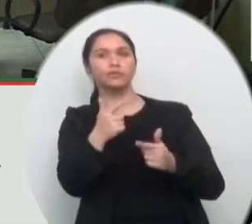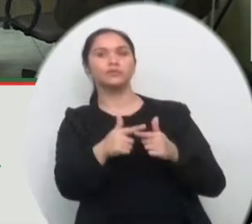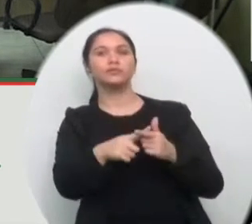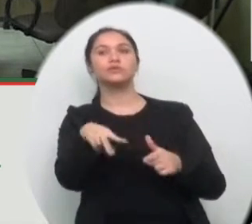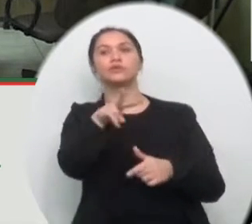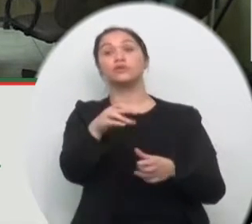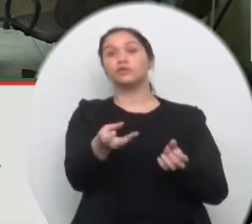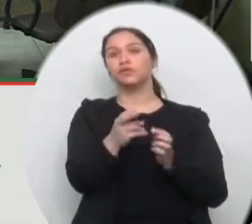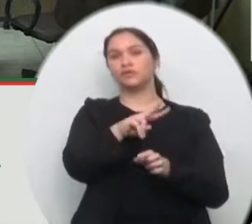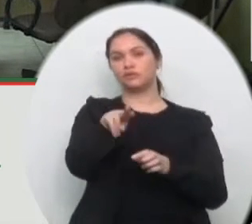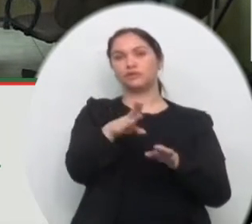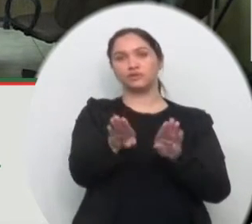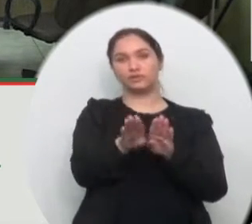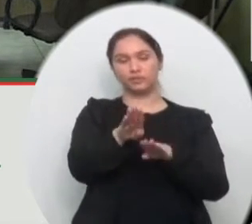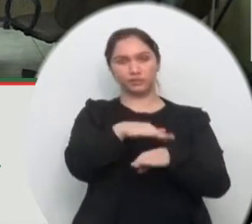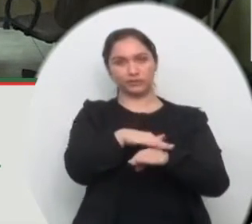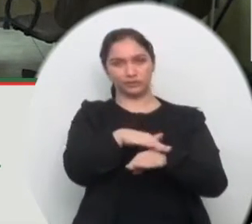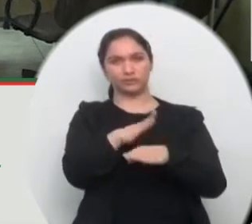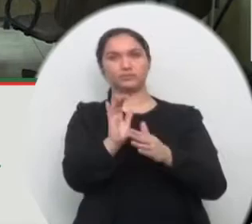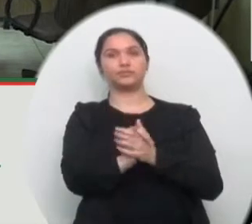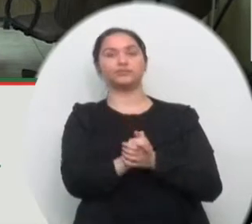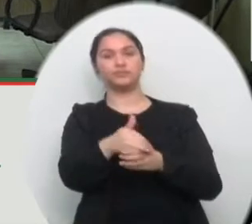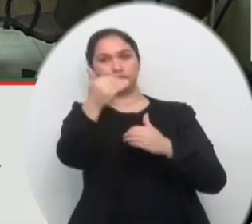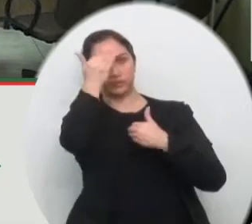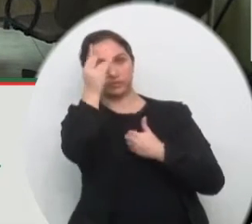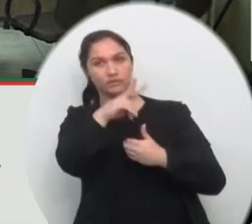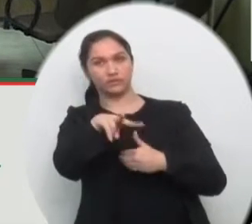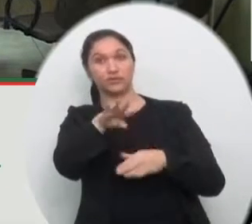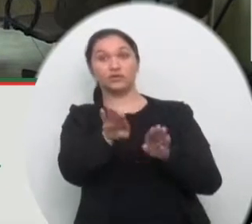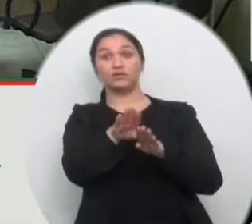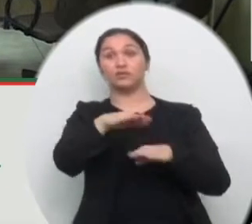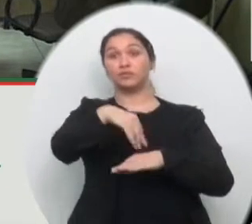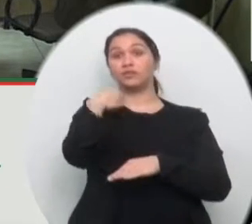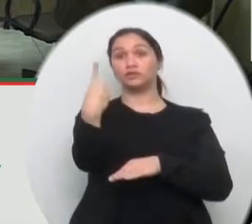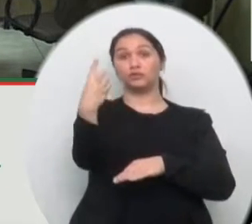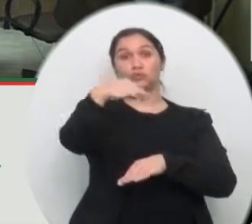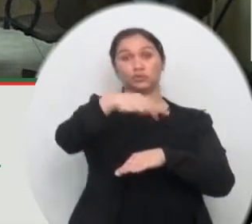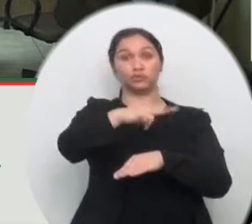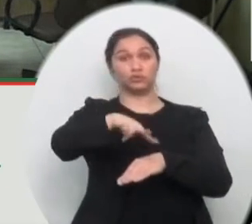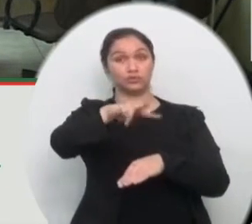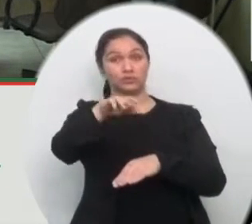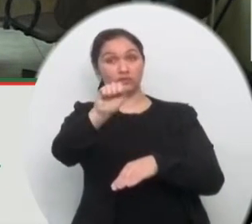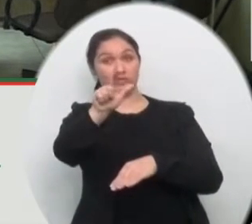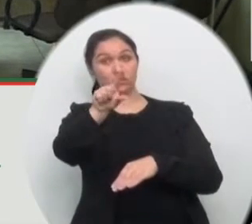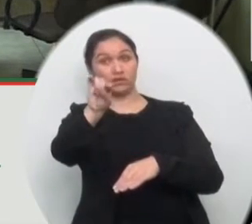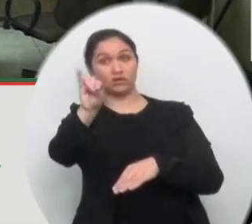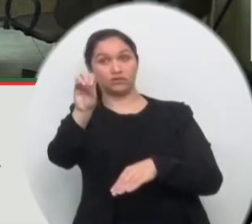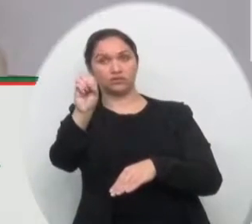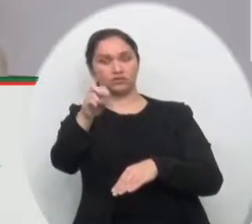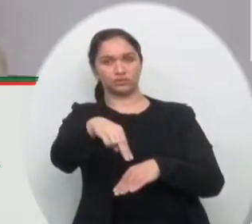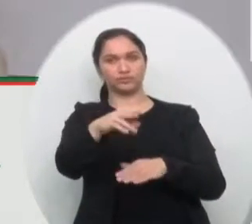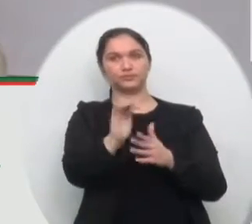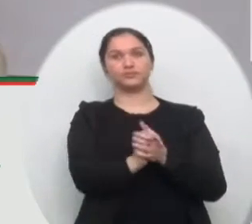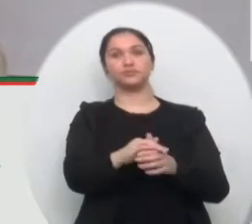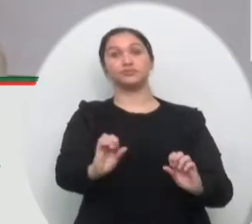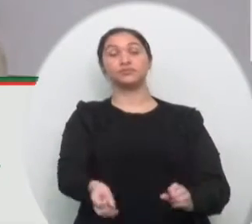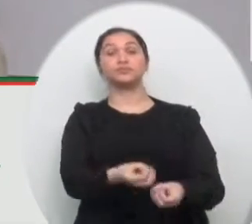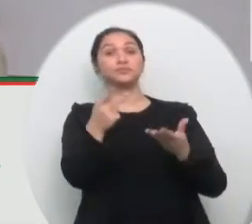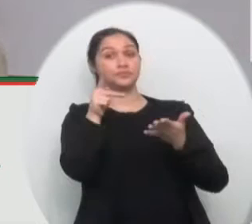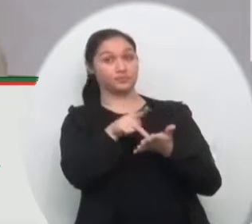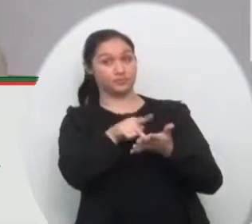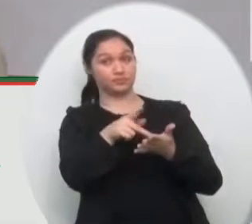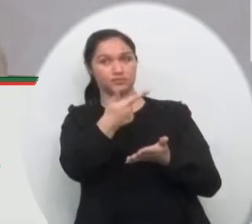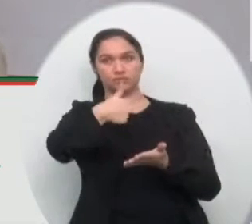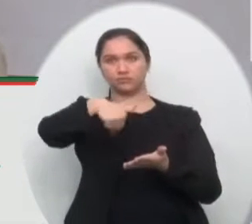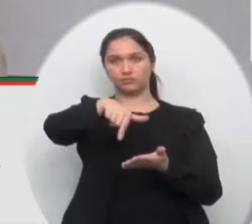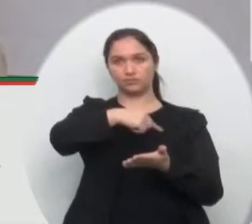possa utilizar. Ok, obrigada. Obrigada, vereador. Mais um minuto do vereador Dr. Alisson Pires. Ok. E, na verdade, a